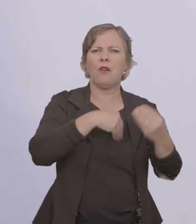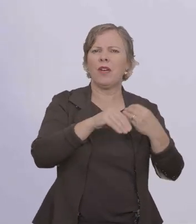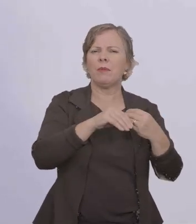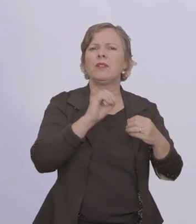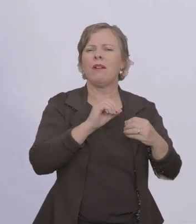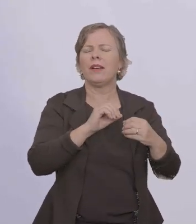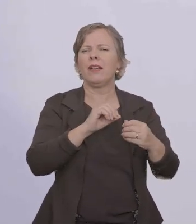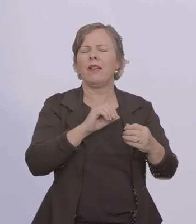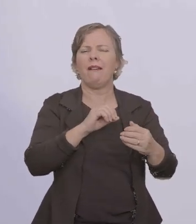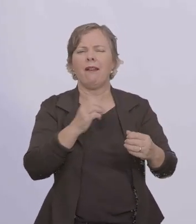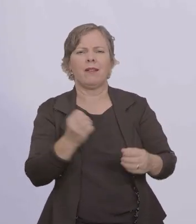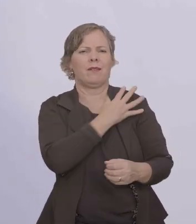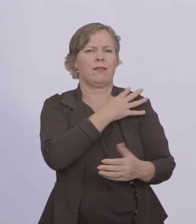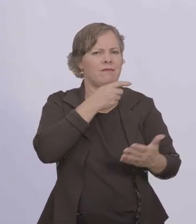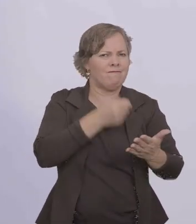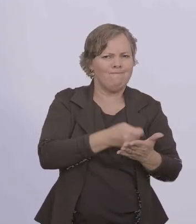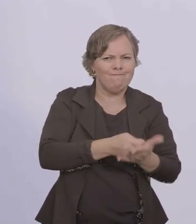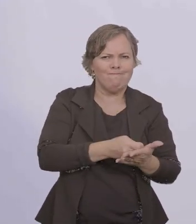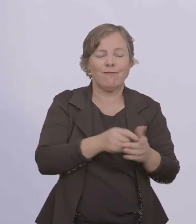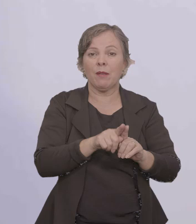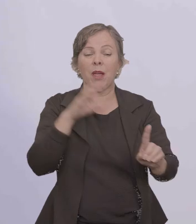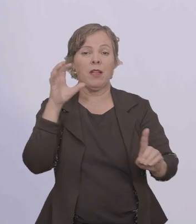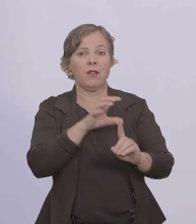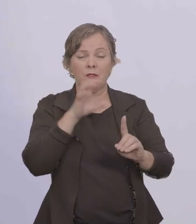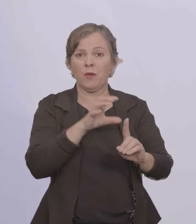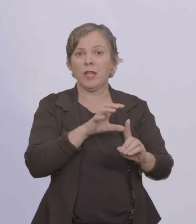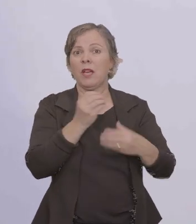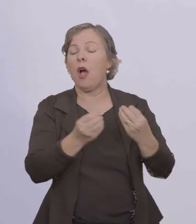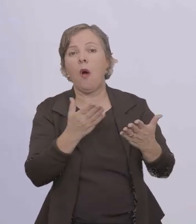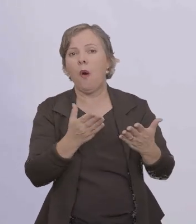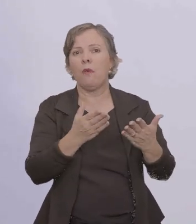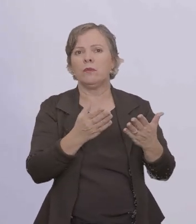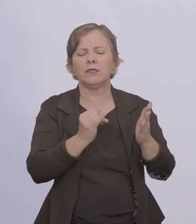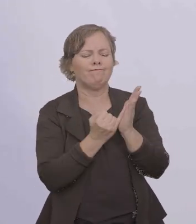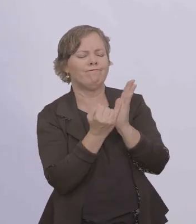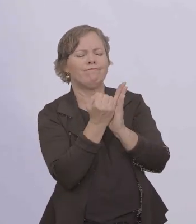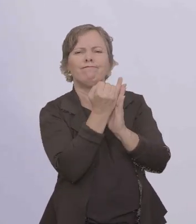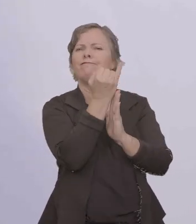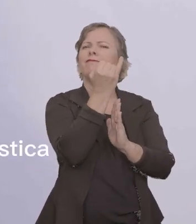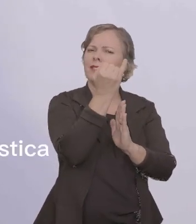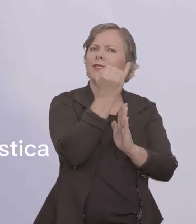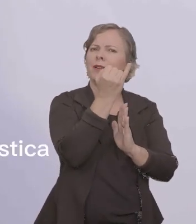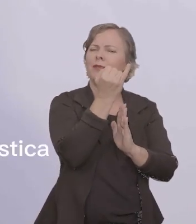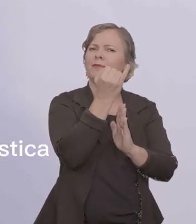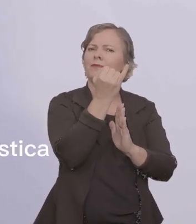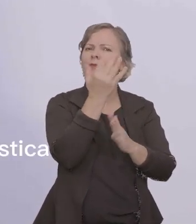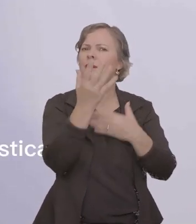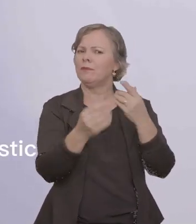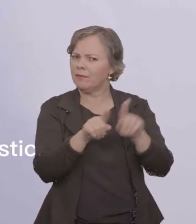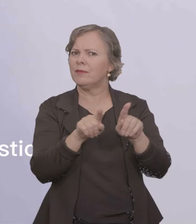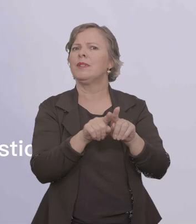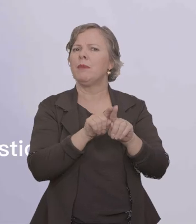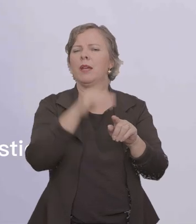da ditadura militar e também foram influenciados pela hiperinflação que nós vivemos. Então, também